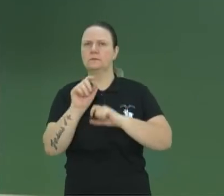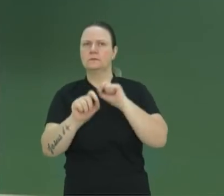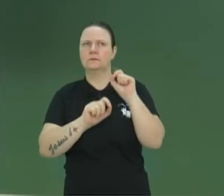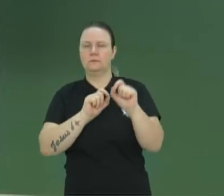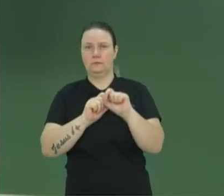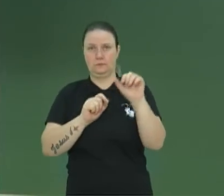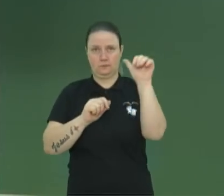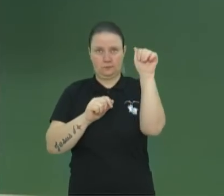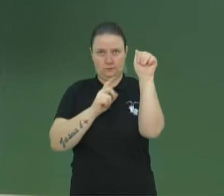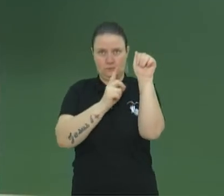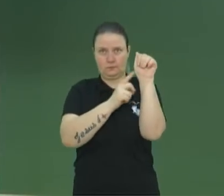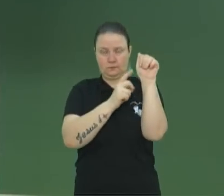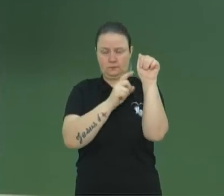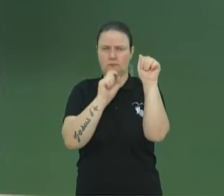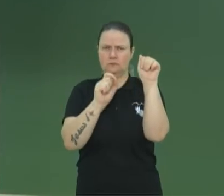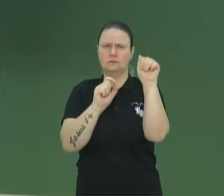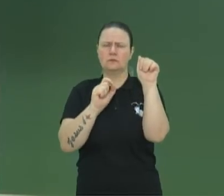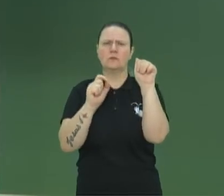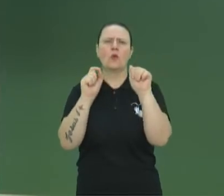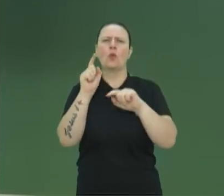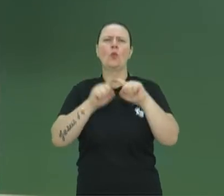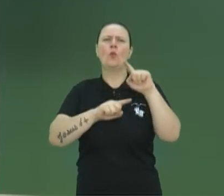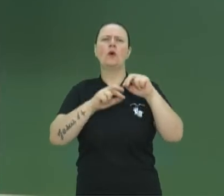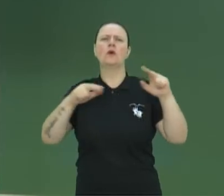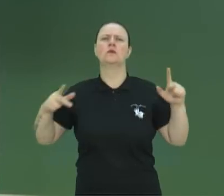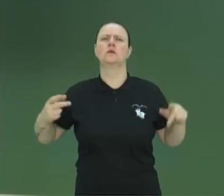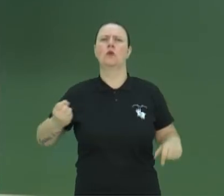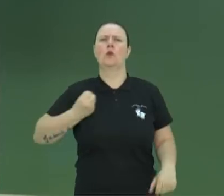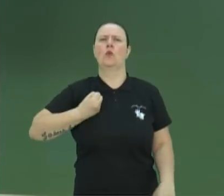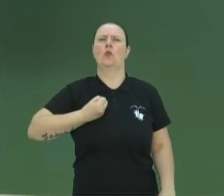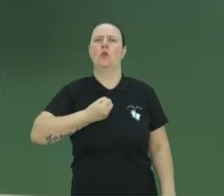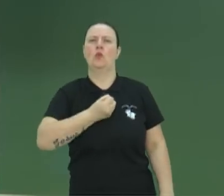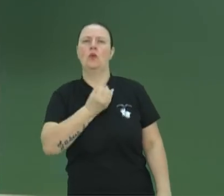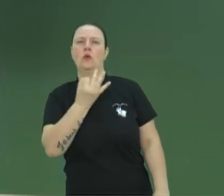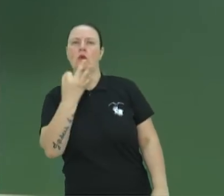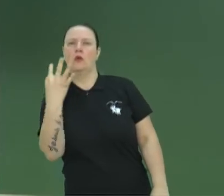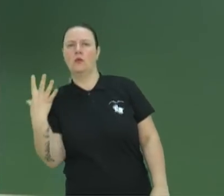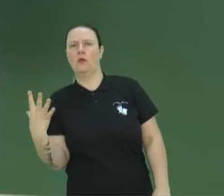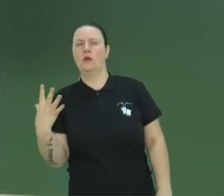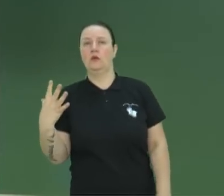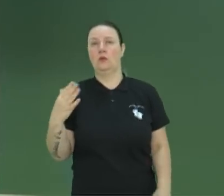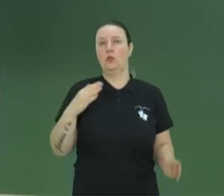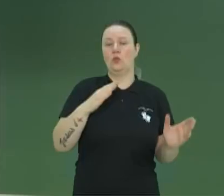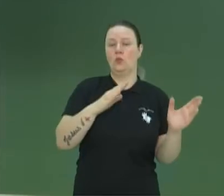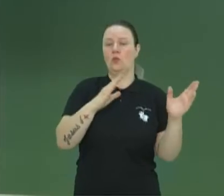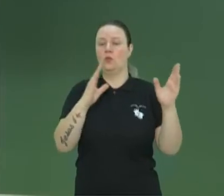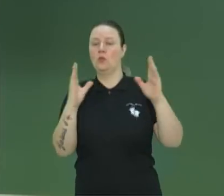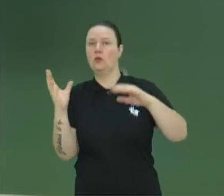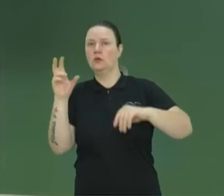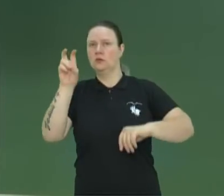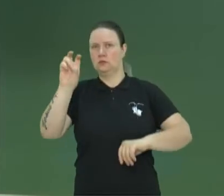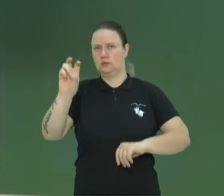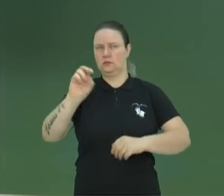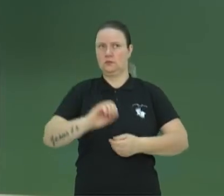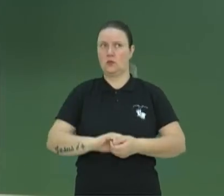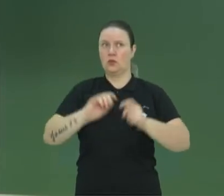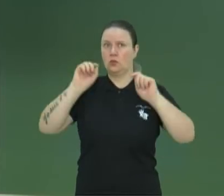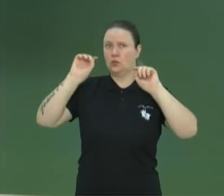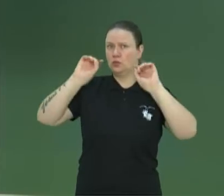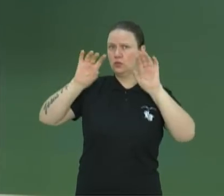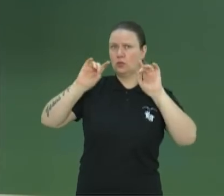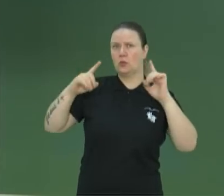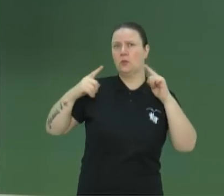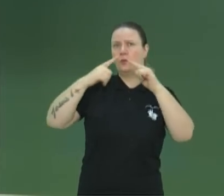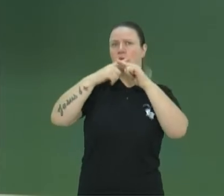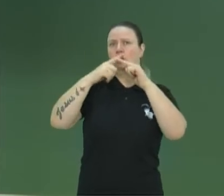né, da letra A. Eu tenho ali, quantos elementos tem uma matriz quadrada de ordem 5? Então, basta eu multiplicar o número